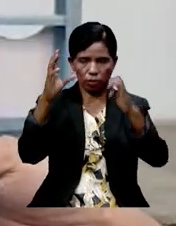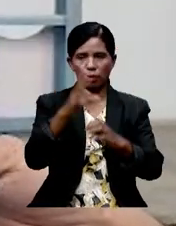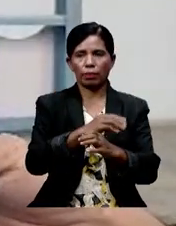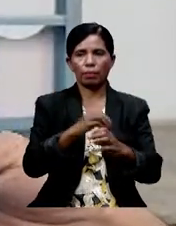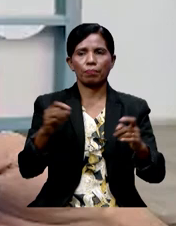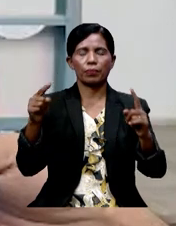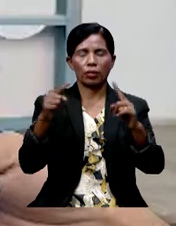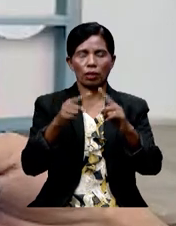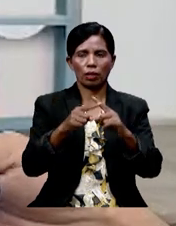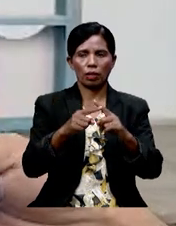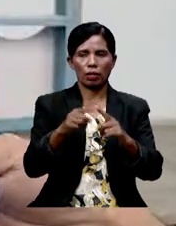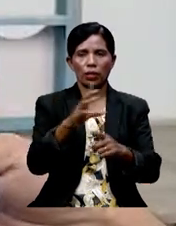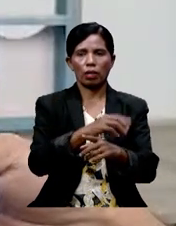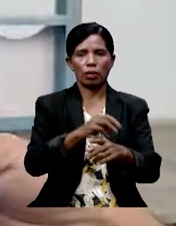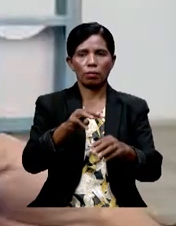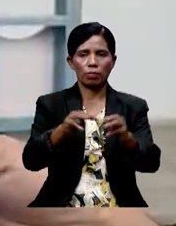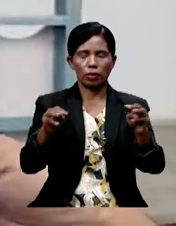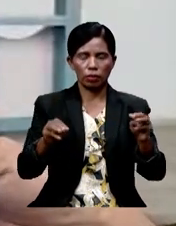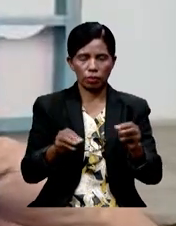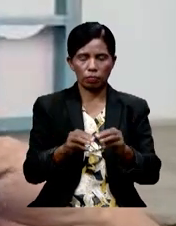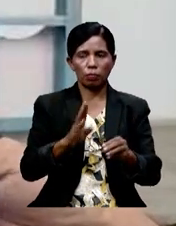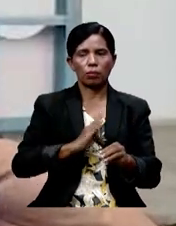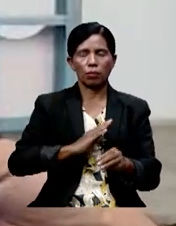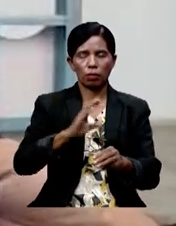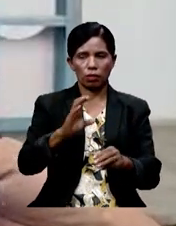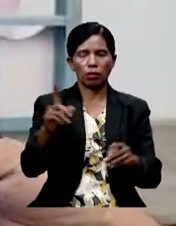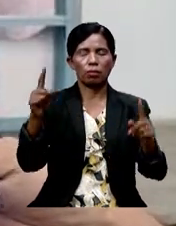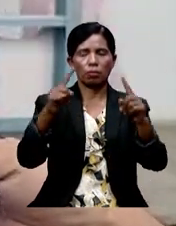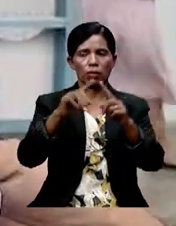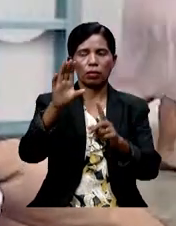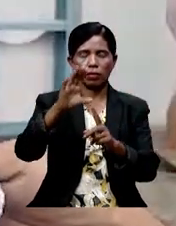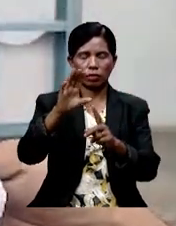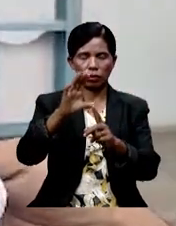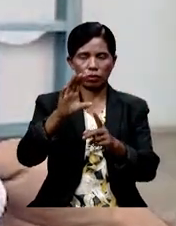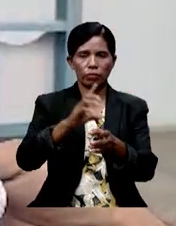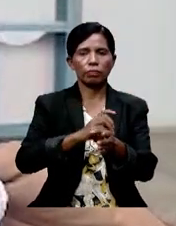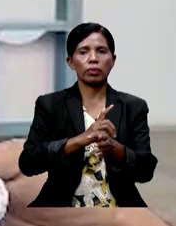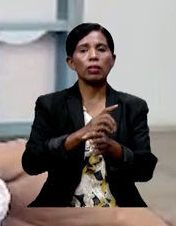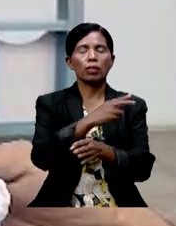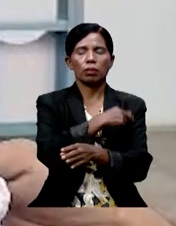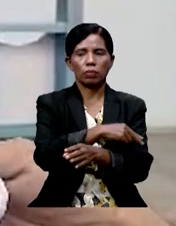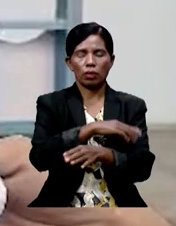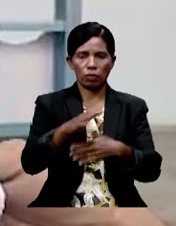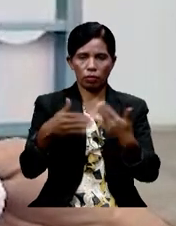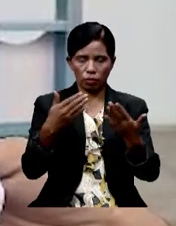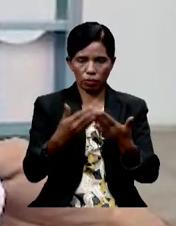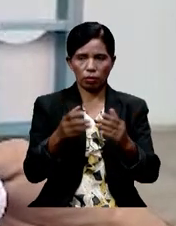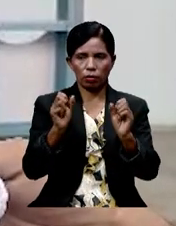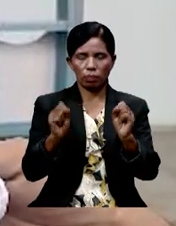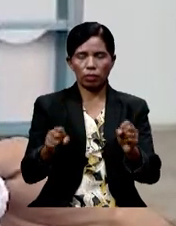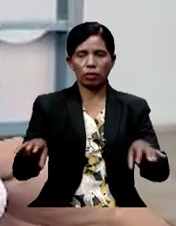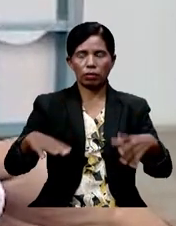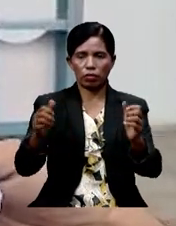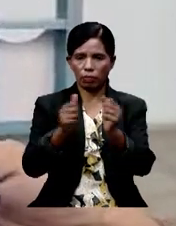o superintendente da educação municipal Paulinha, vamos ao Serviço Centro de Saúde, nós vamos subir a turma a cooperação